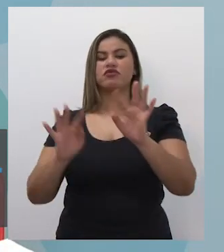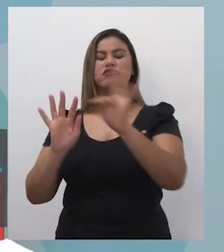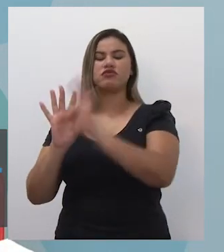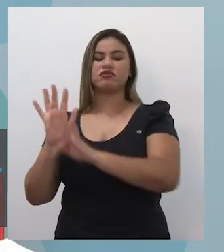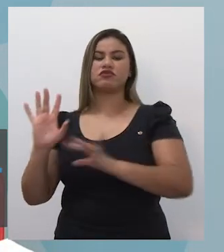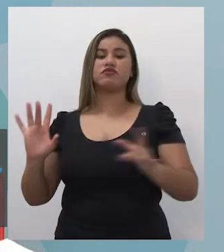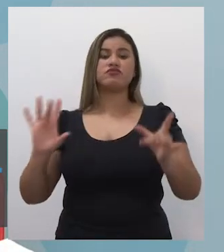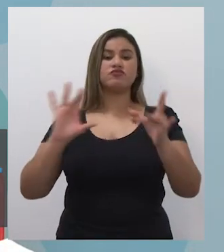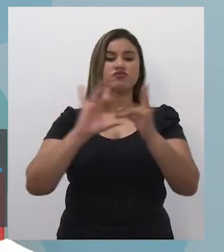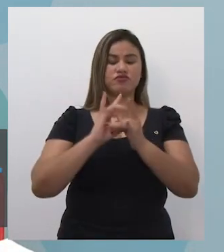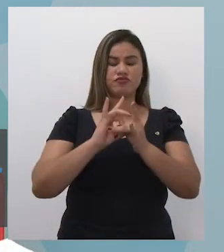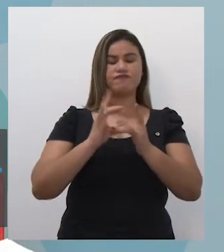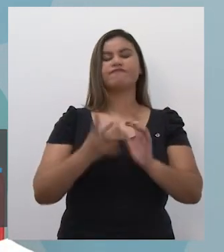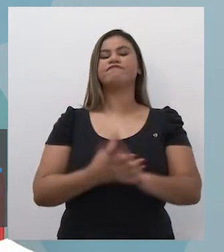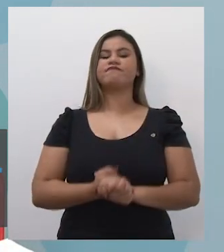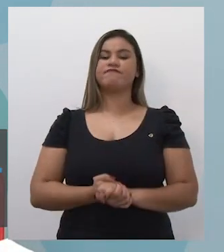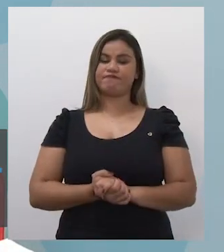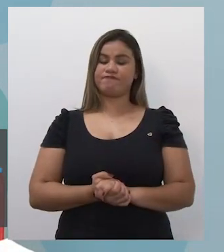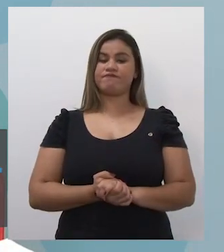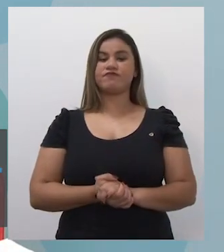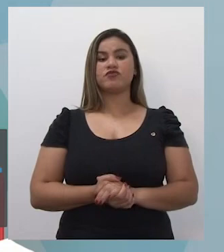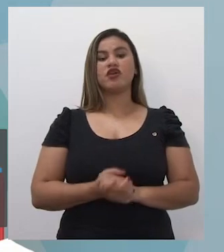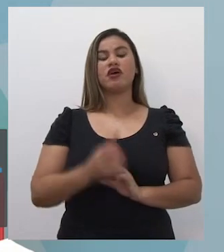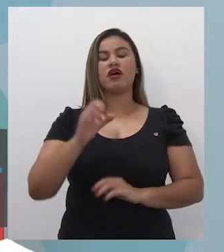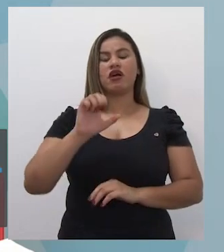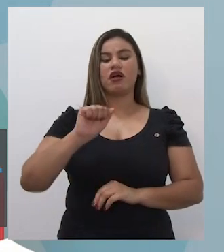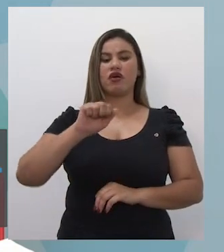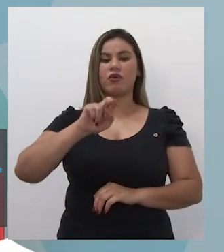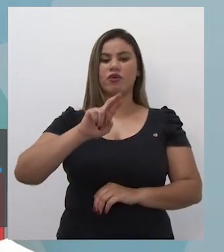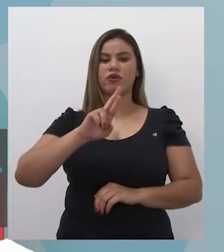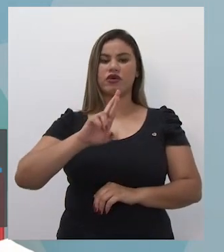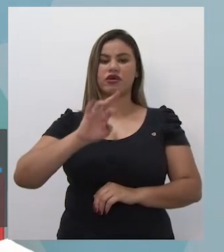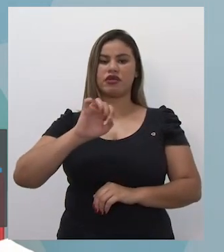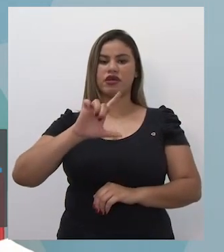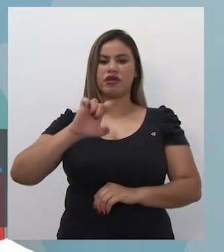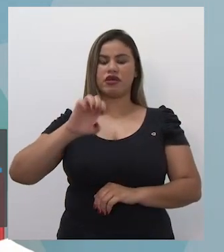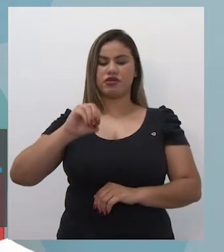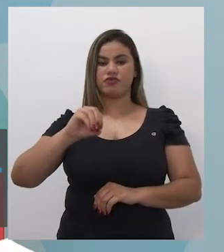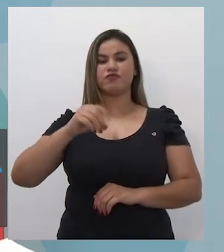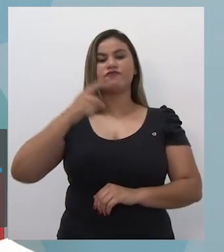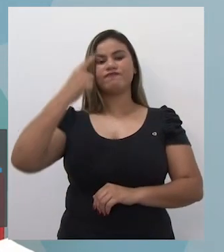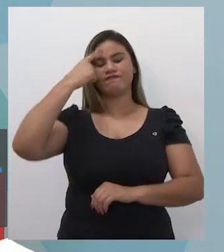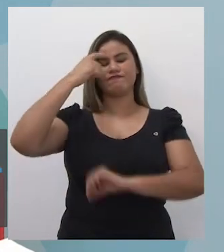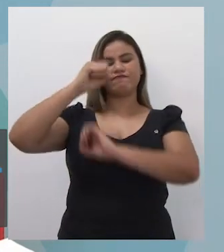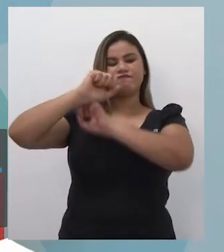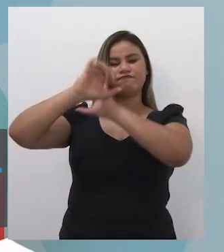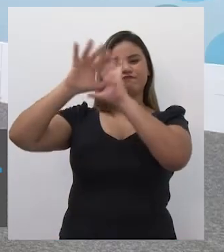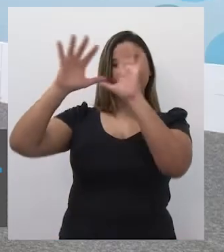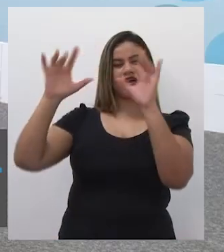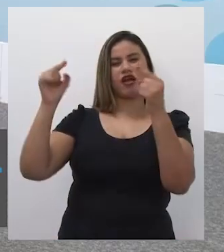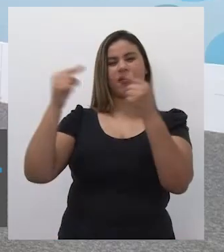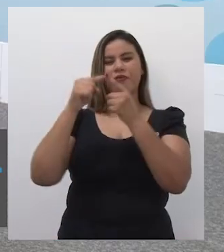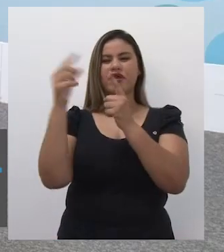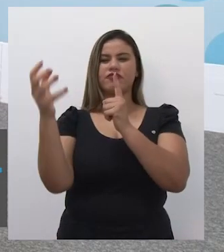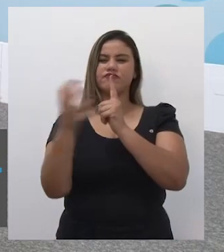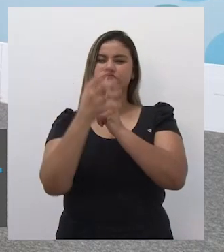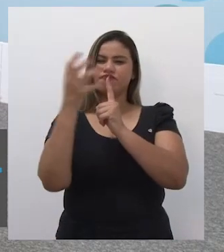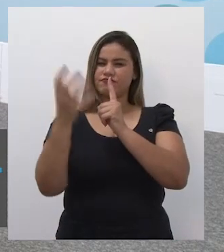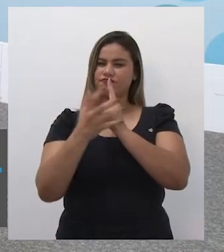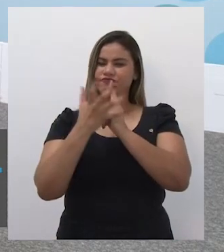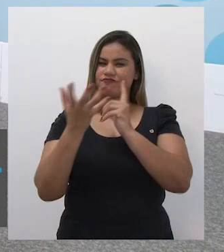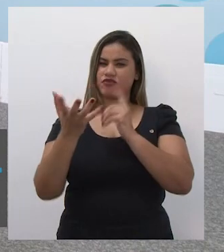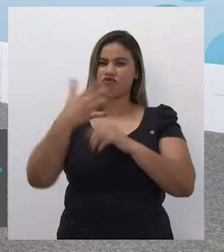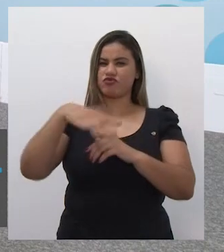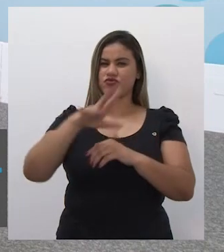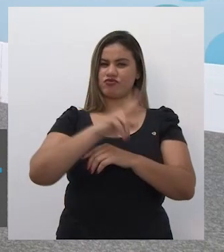professor Aurélio fala por meio da imaginação, ligando as imagens. né, uma provocação, talvez, né, para os professores